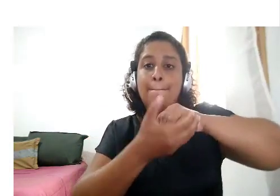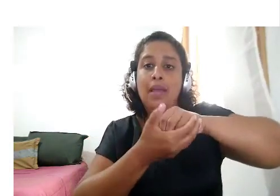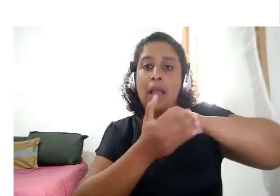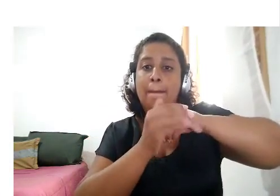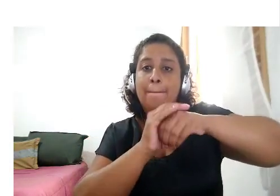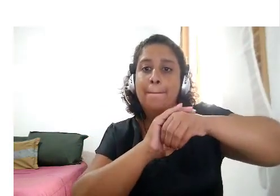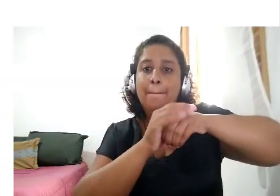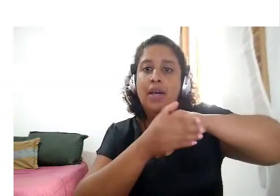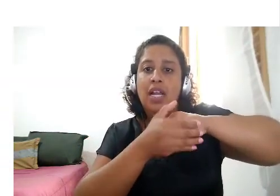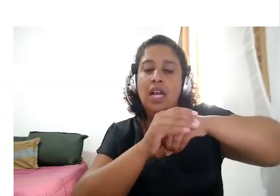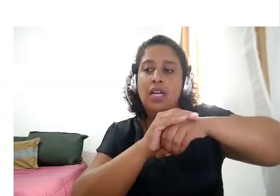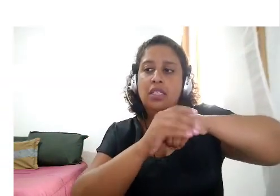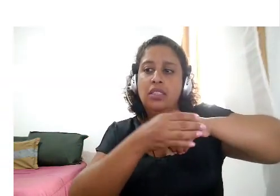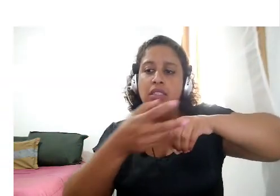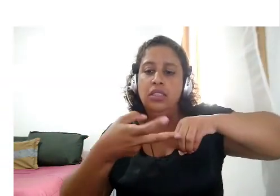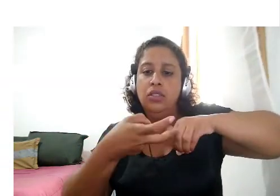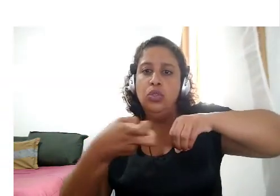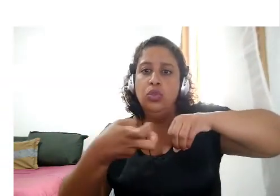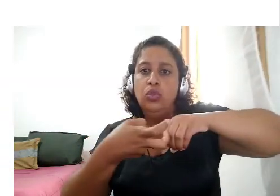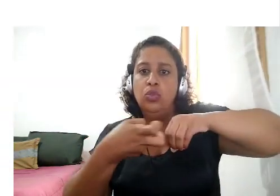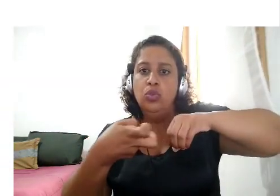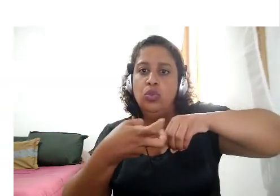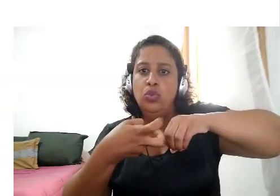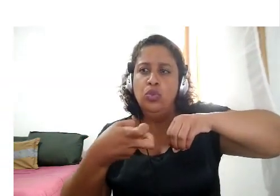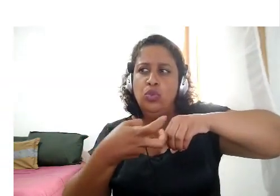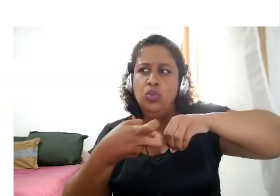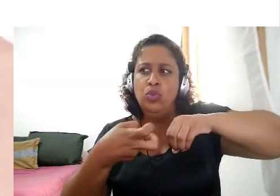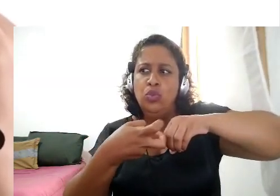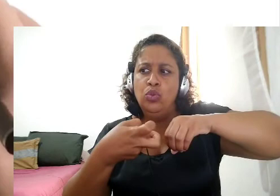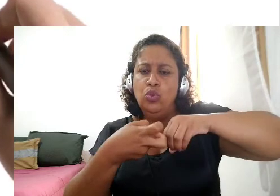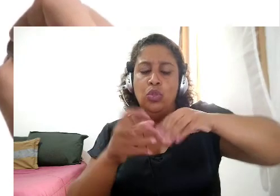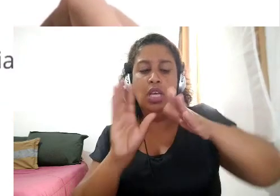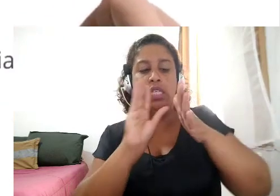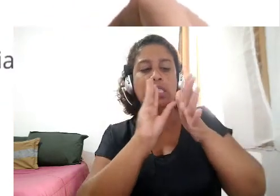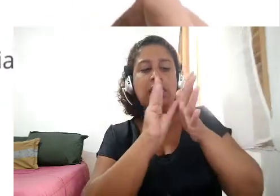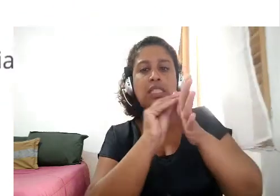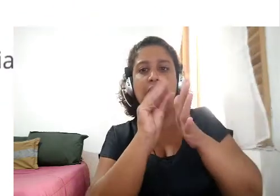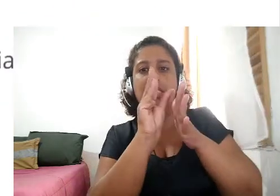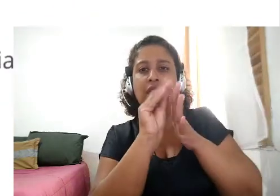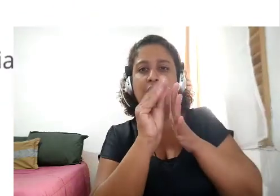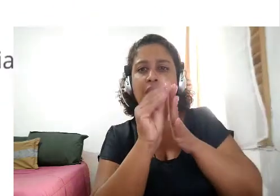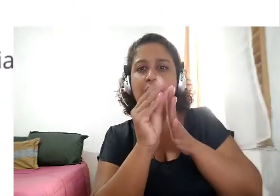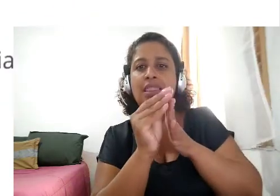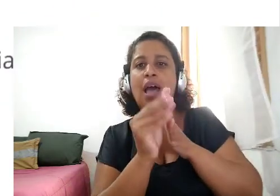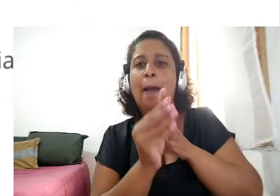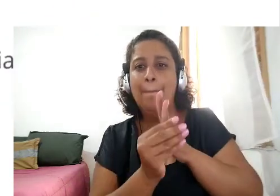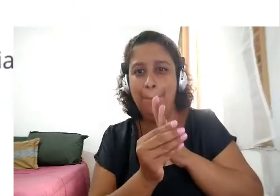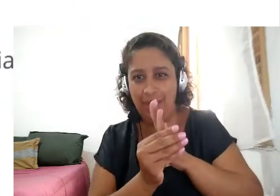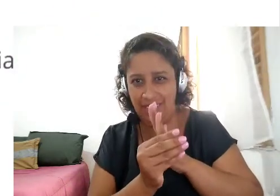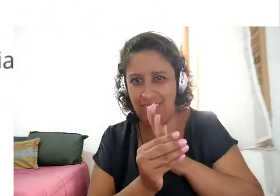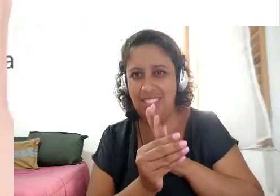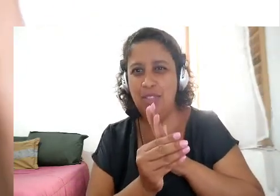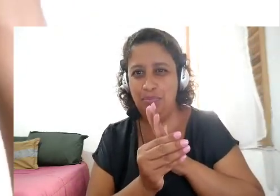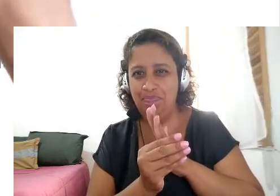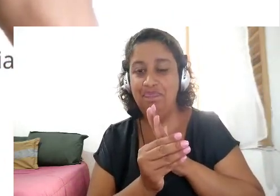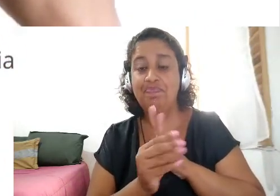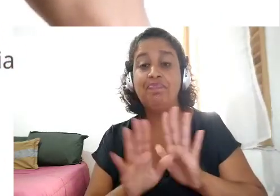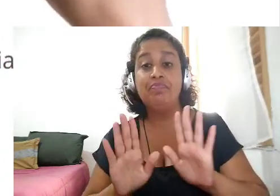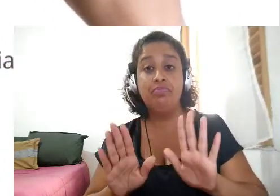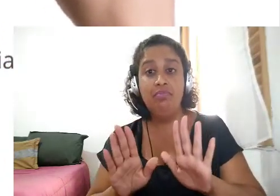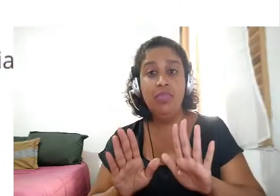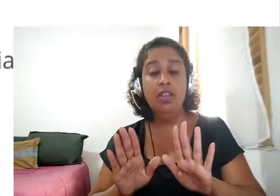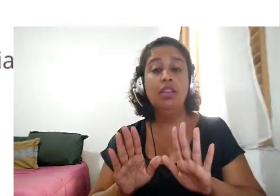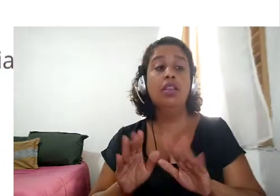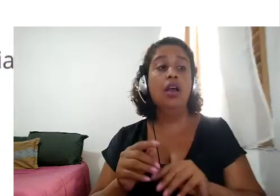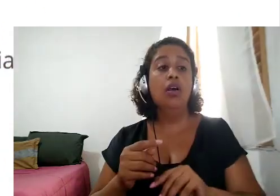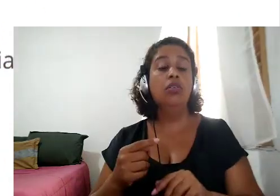célula de atingir o seu limiar de ação. Nesse sentido, existem dois tipos de potenciais pós-sinápticos: o